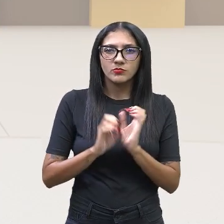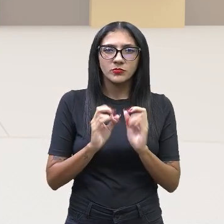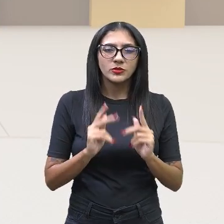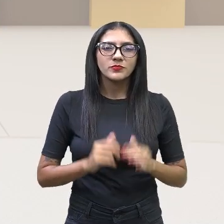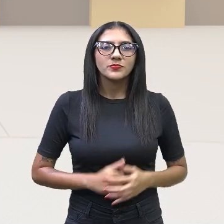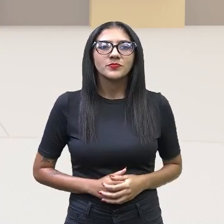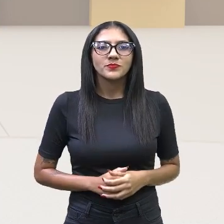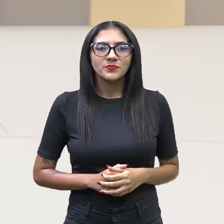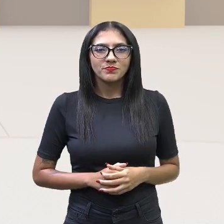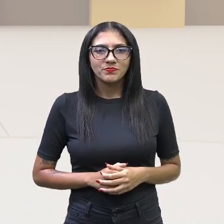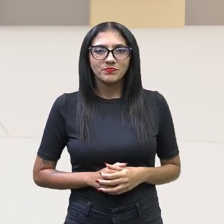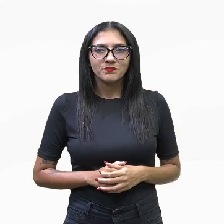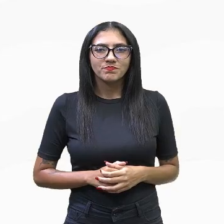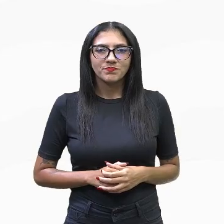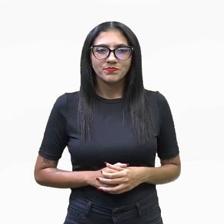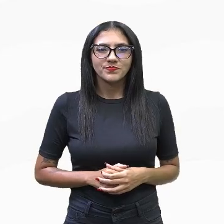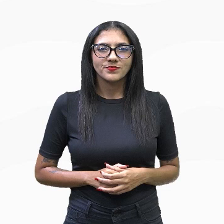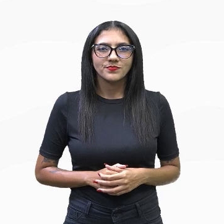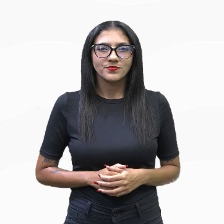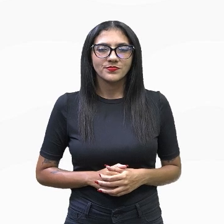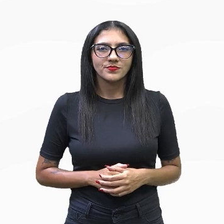ok? Seguimos adiante.